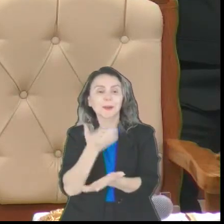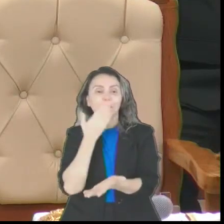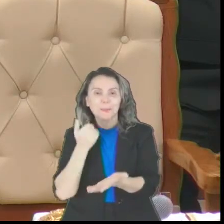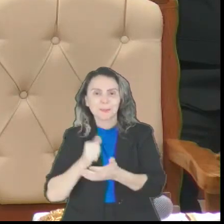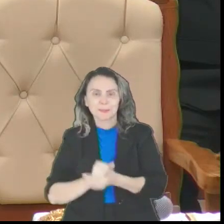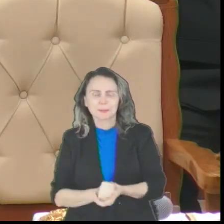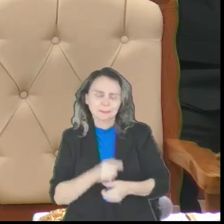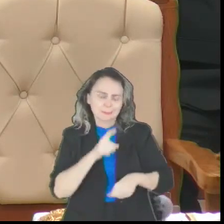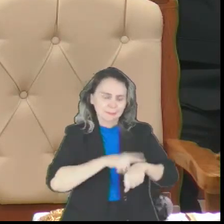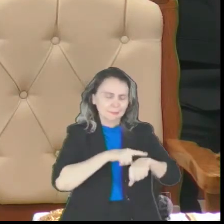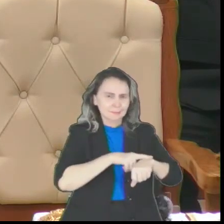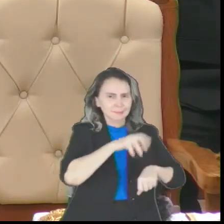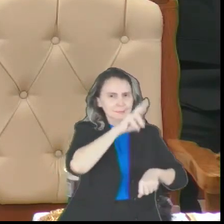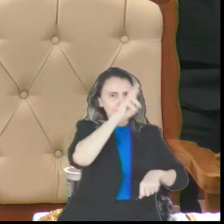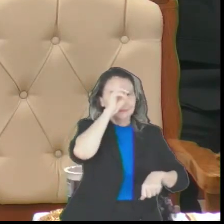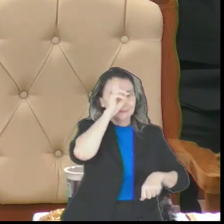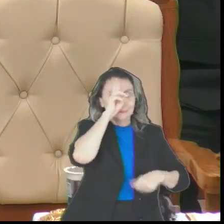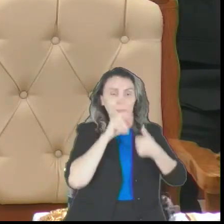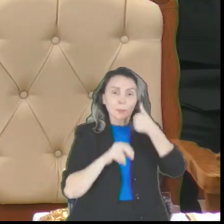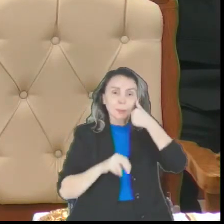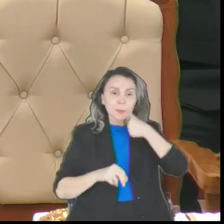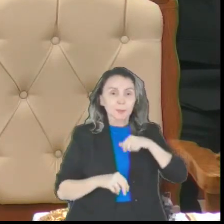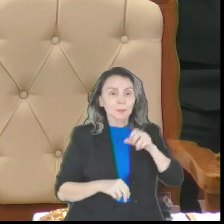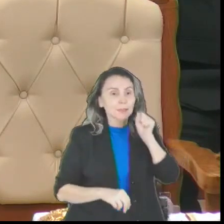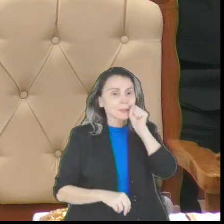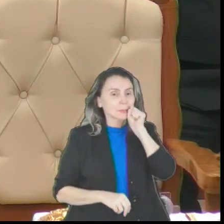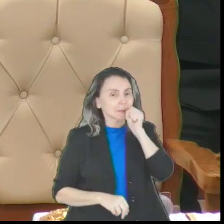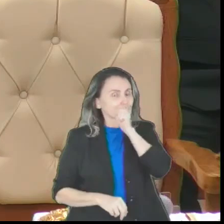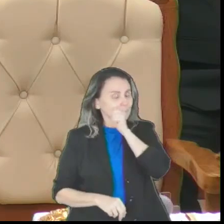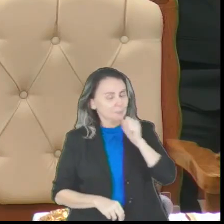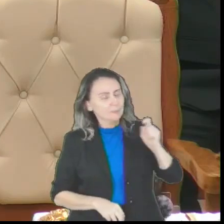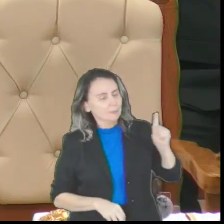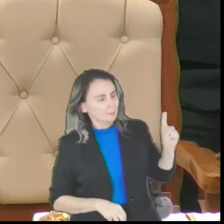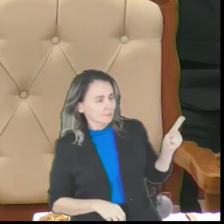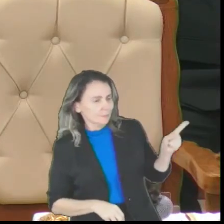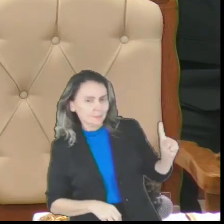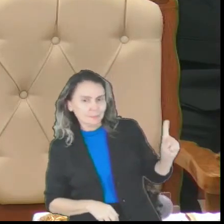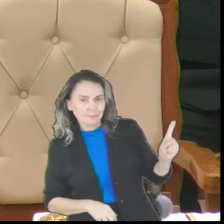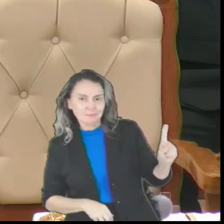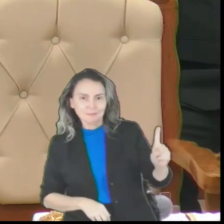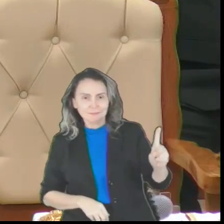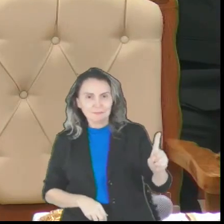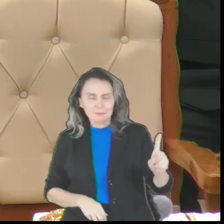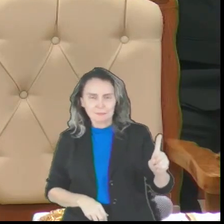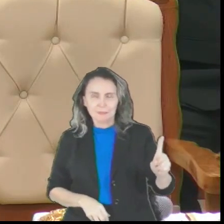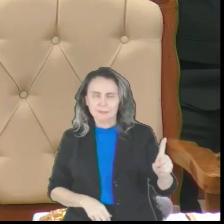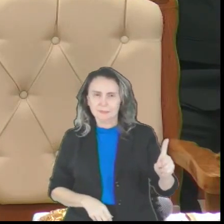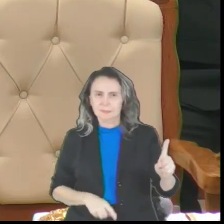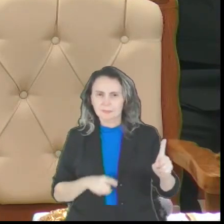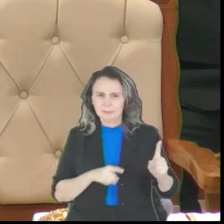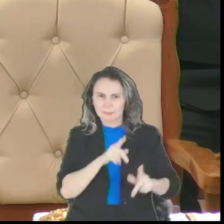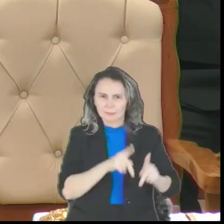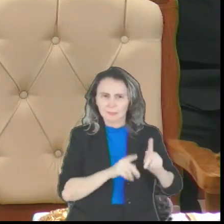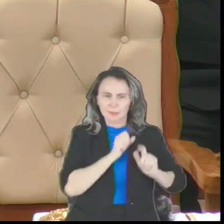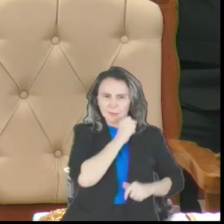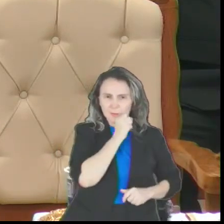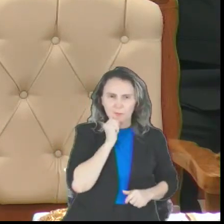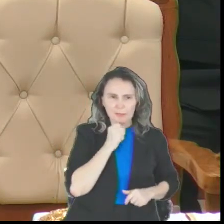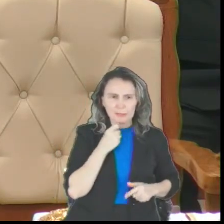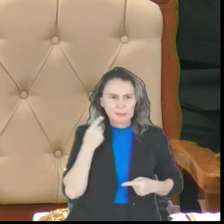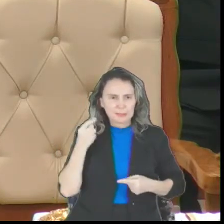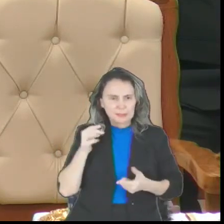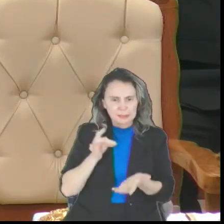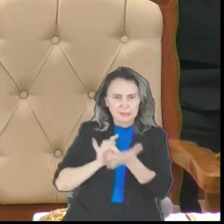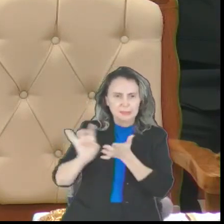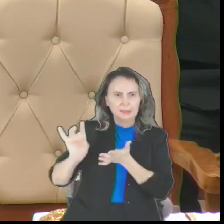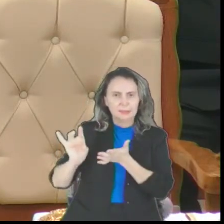chega a mulher samaritana. Os judeus não se dão com o samaritano. A mulher chega, conhece que ele é